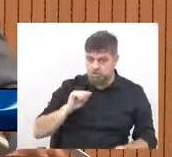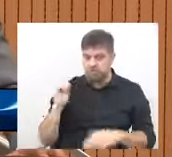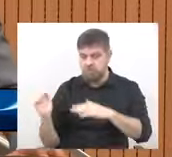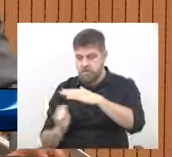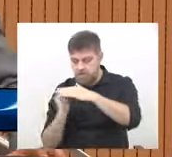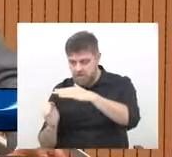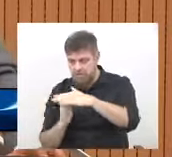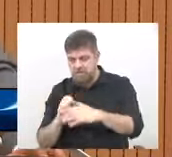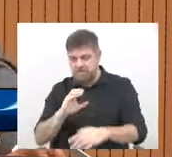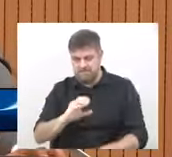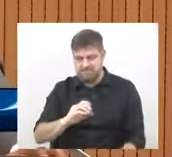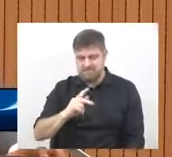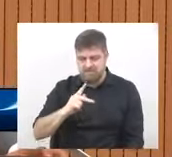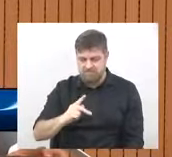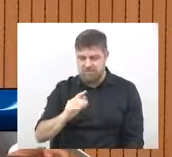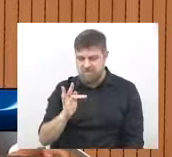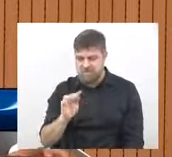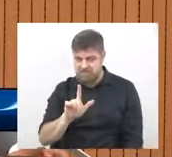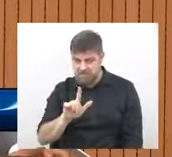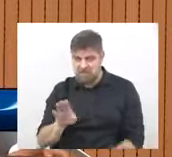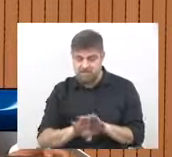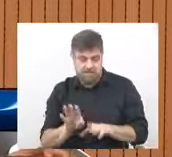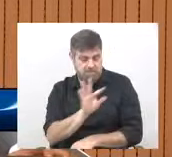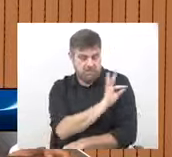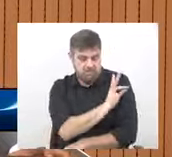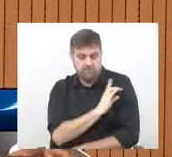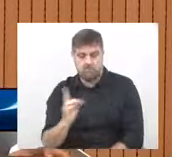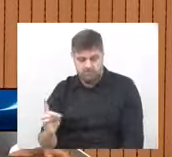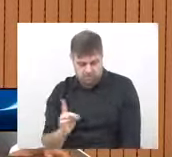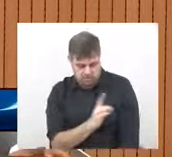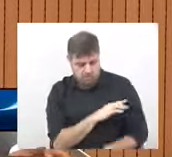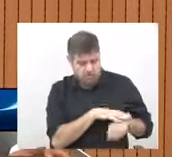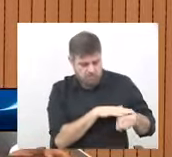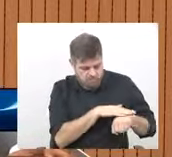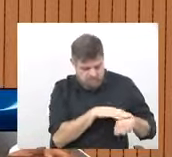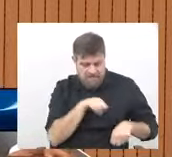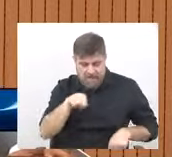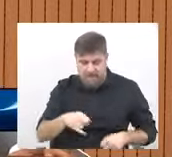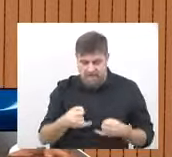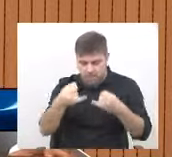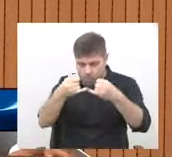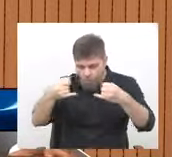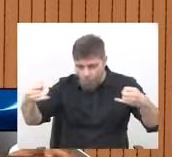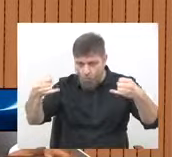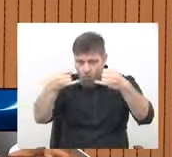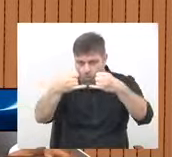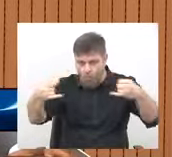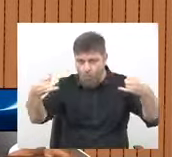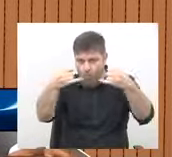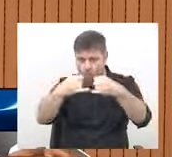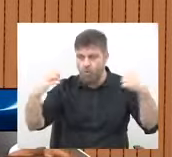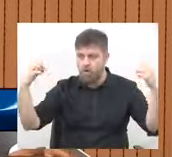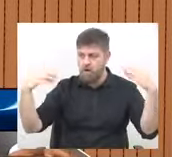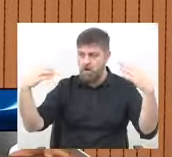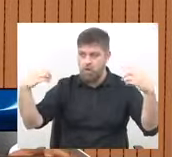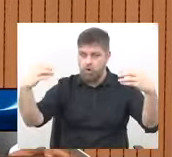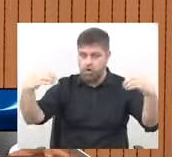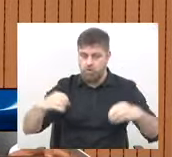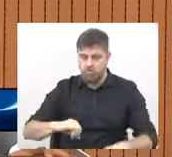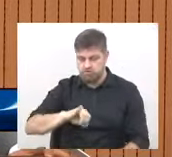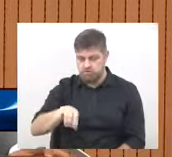da CPFL e da prefeitura. Foi colocado a rede de energia lá no Rosário inteiro.